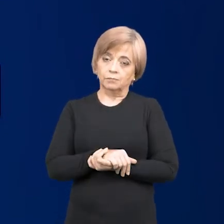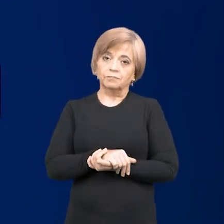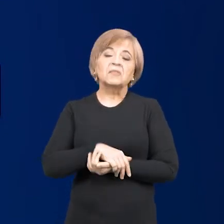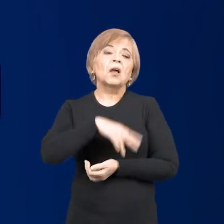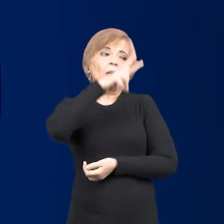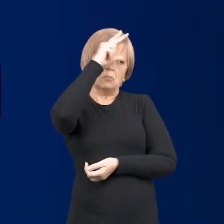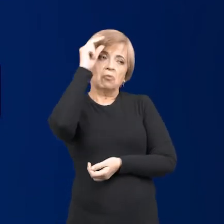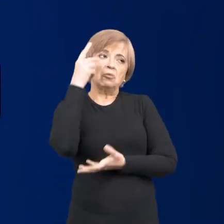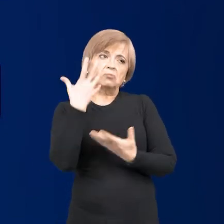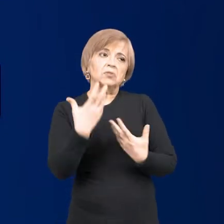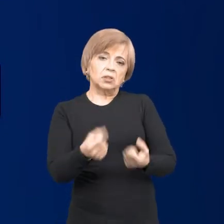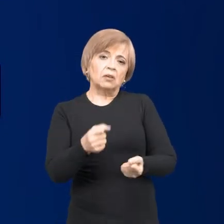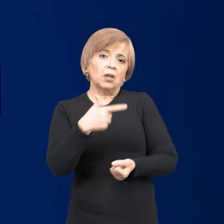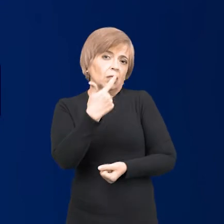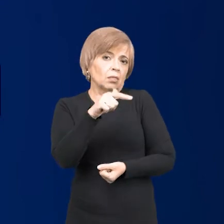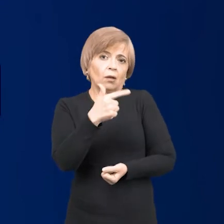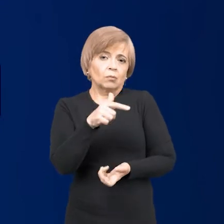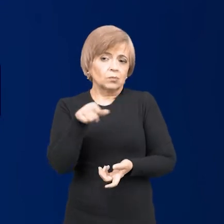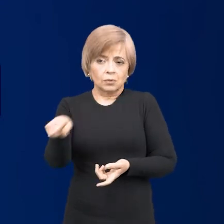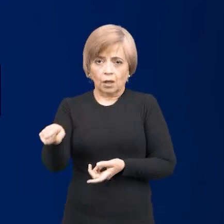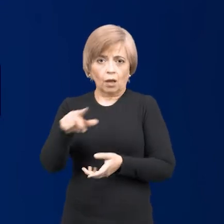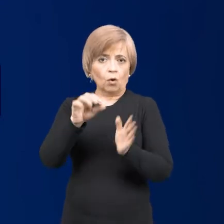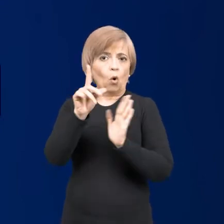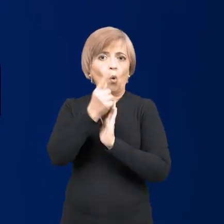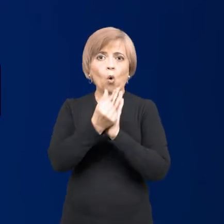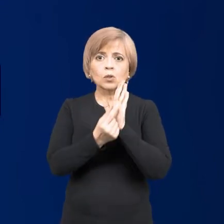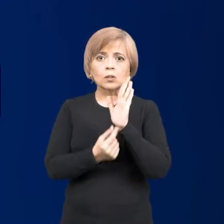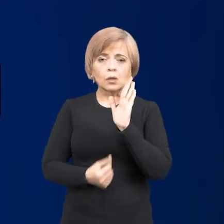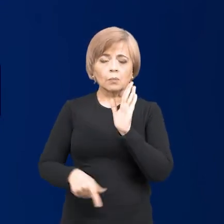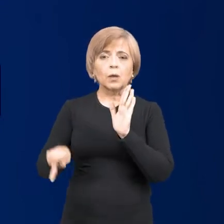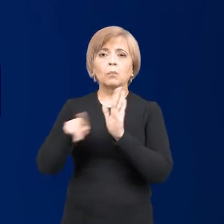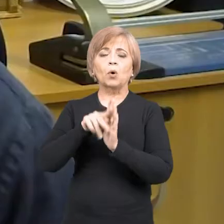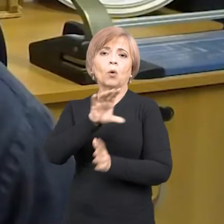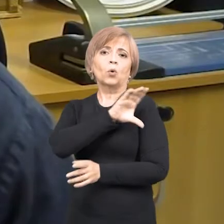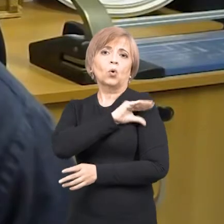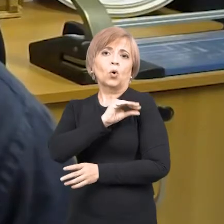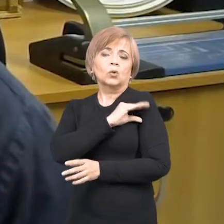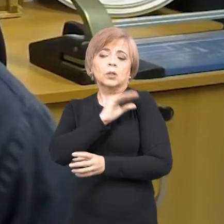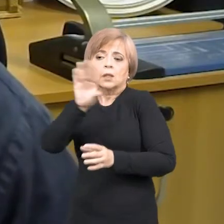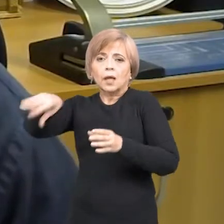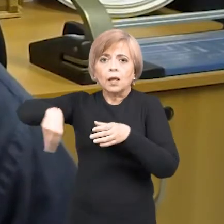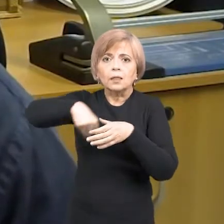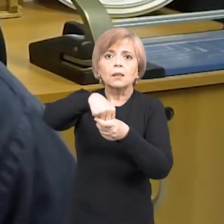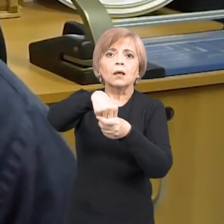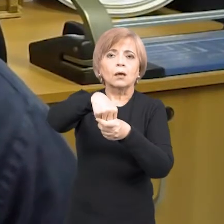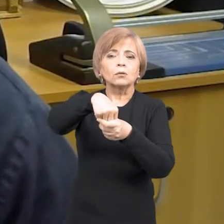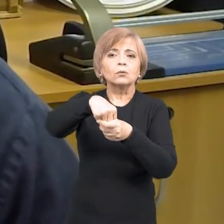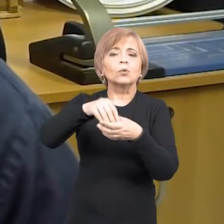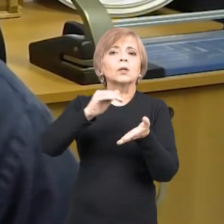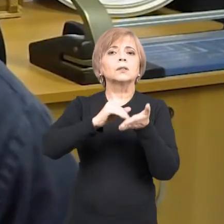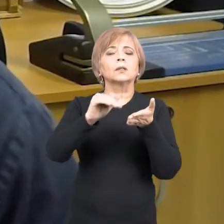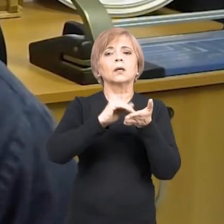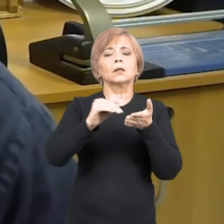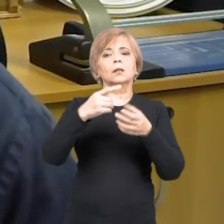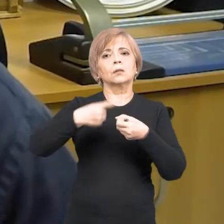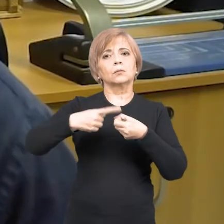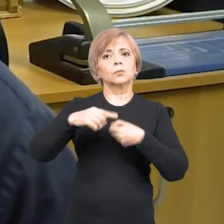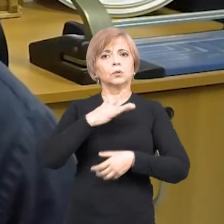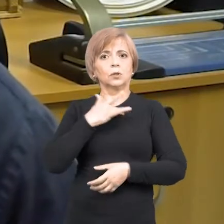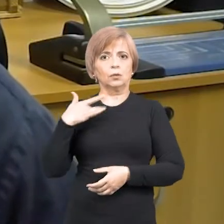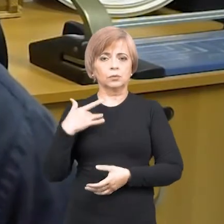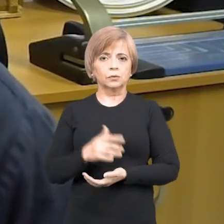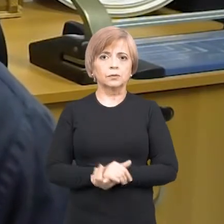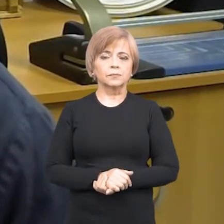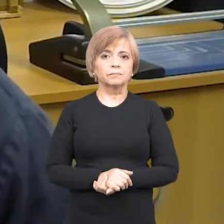município reconheceu que isso não existia, que o orçamento do Conselho estava embutido no orçamento da Secretaria Municipal